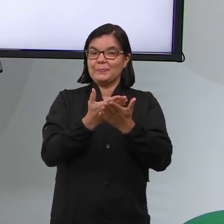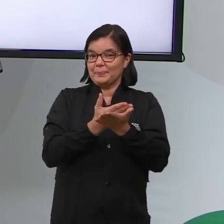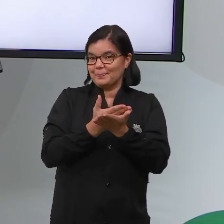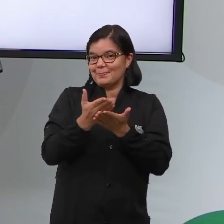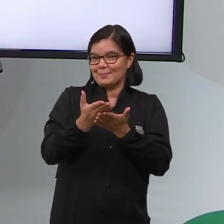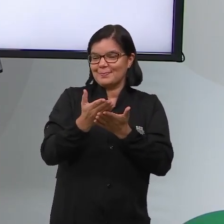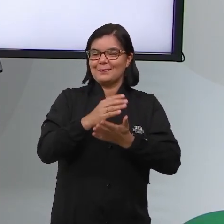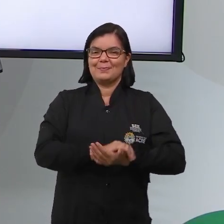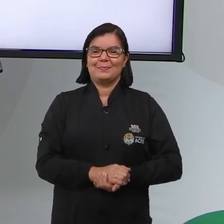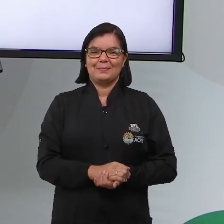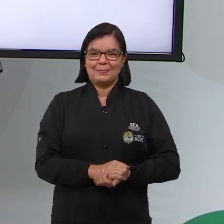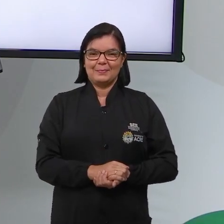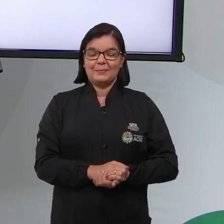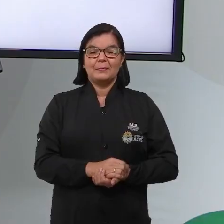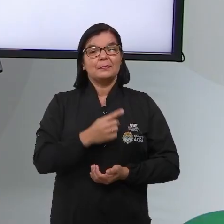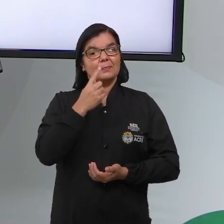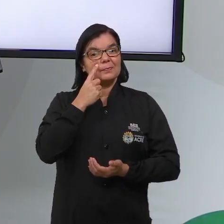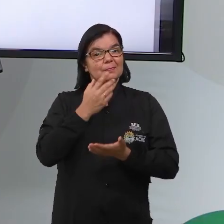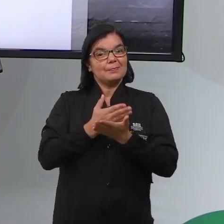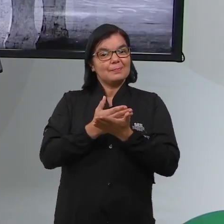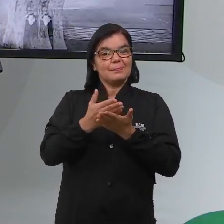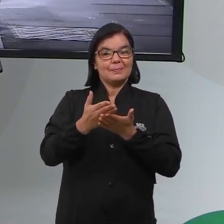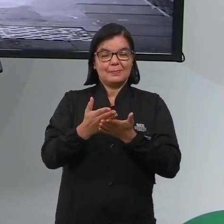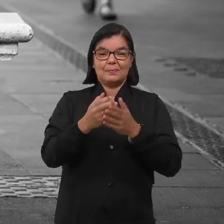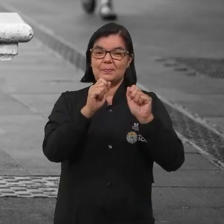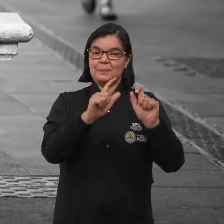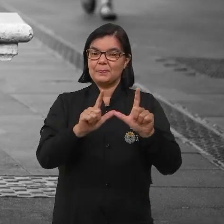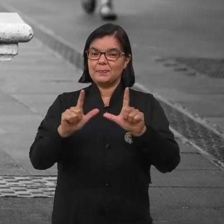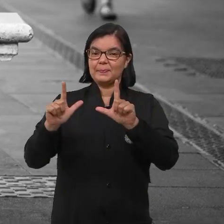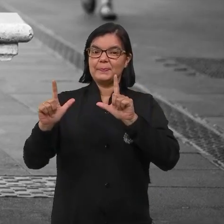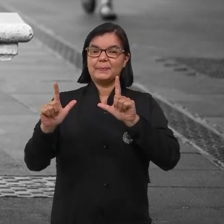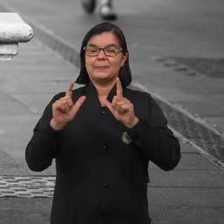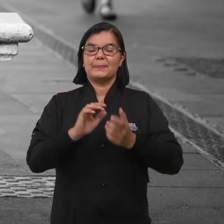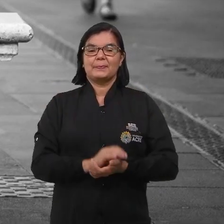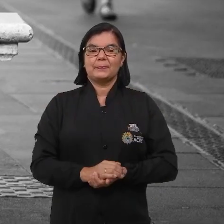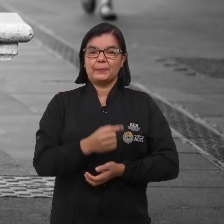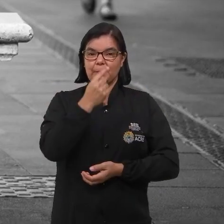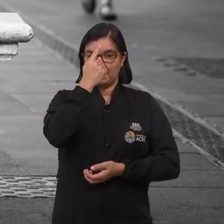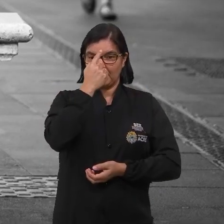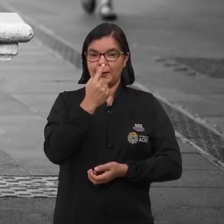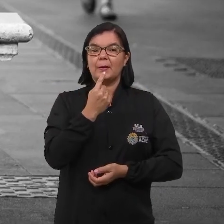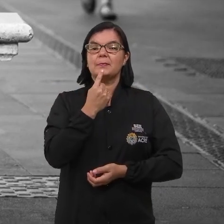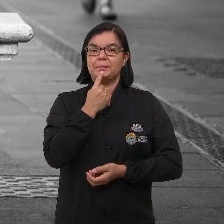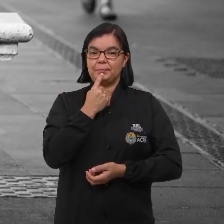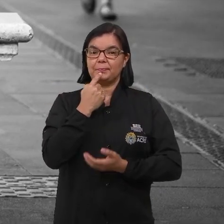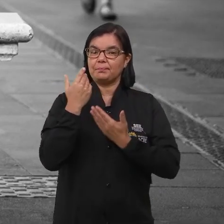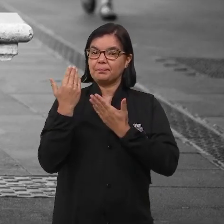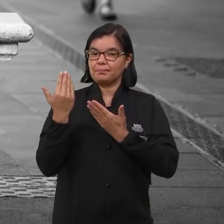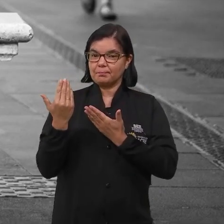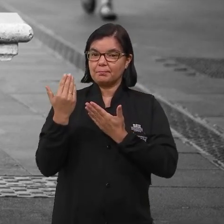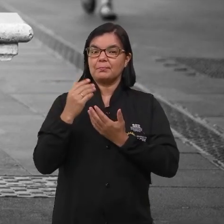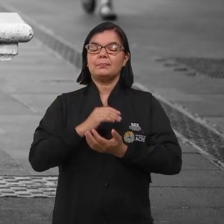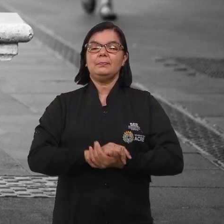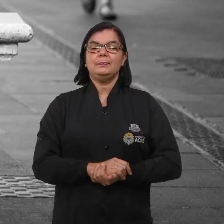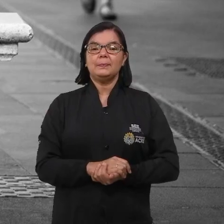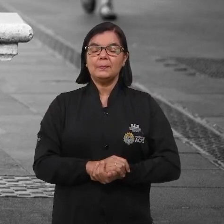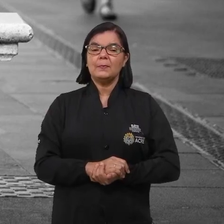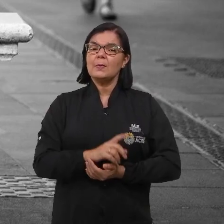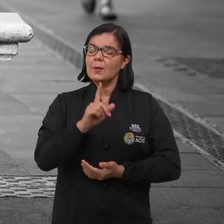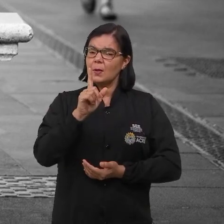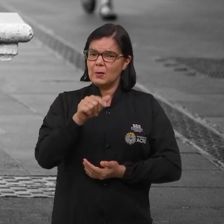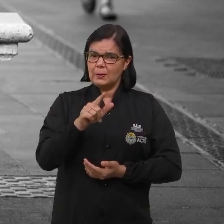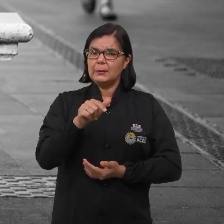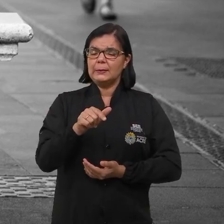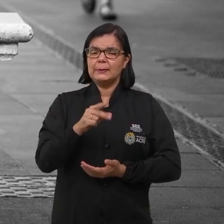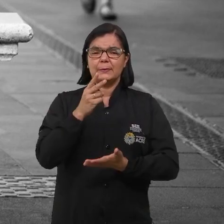está começando. E para iniciar, eu mostro para vocês essa imagem, que é uma imagem, digamos assim,